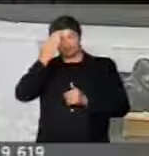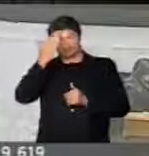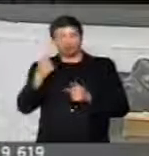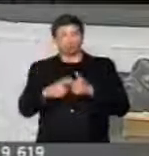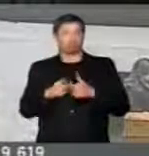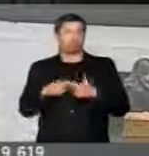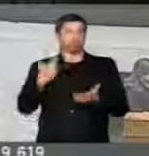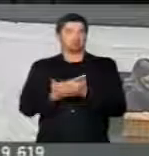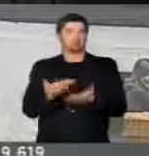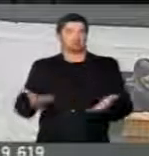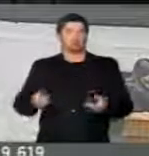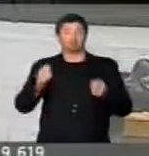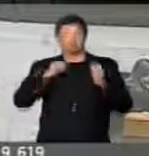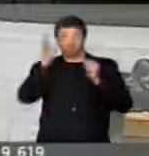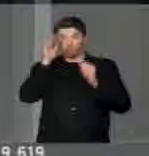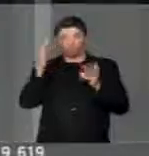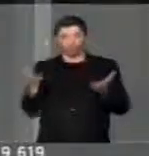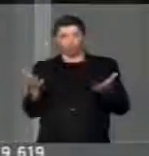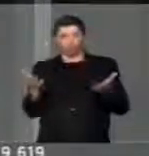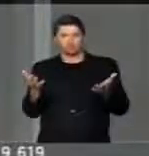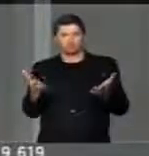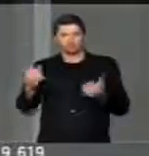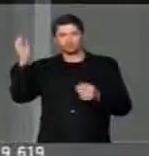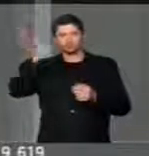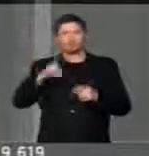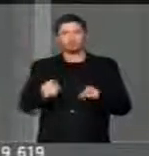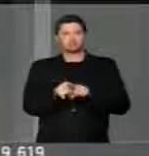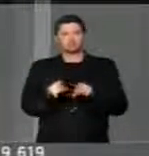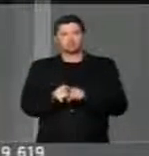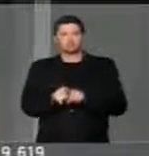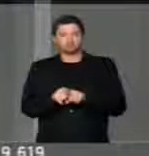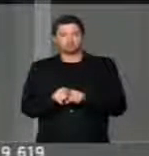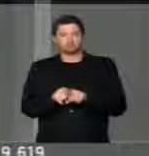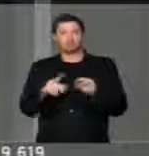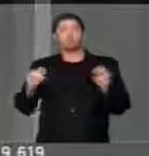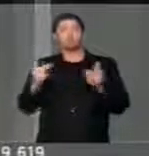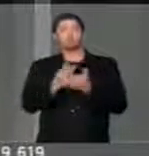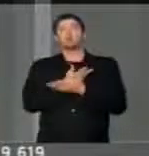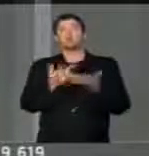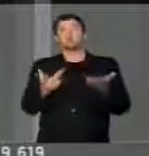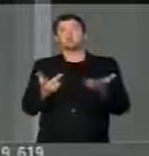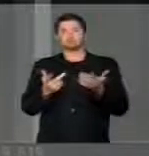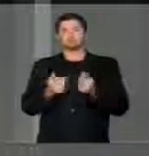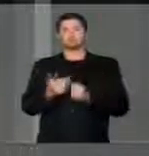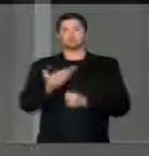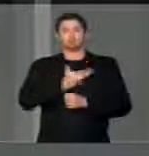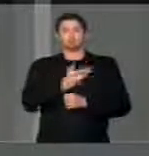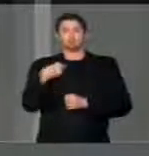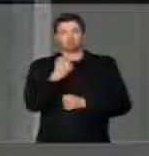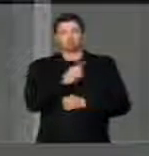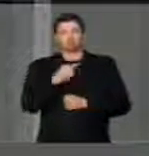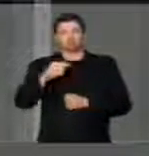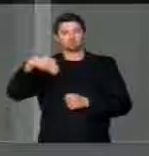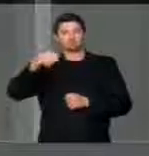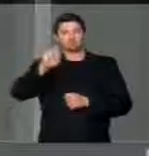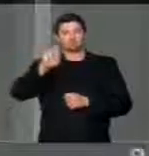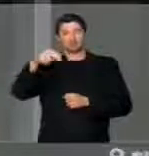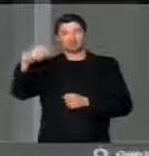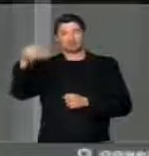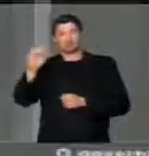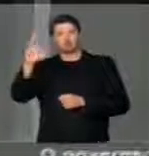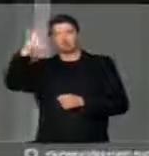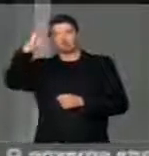porque até agora eu estou curiosíssimo, assim como o país, para saber o que teria levado o nosso colega Maranhão